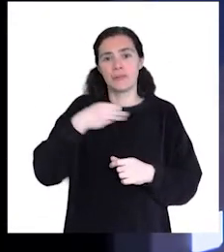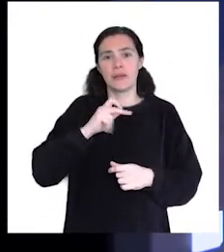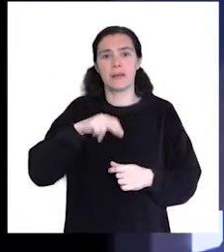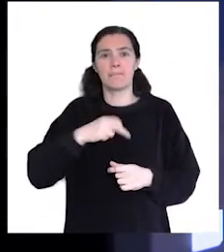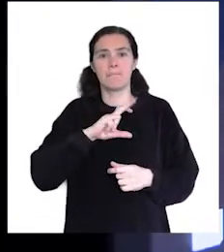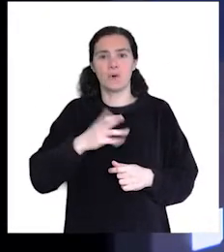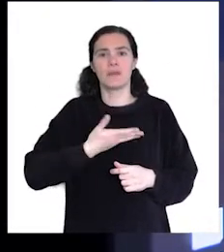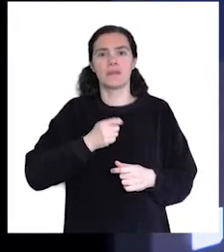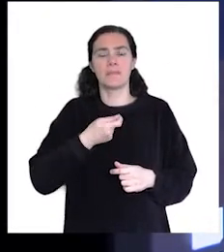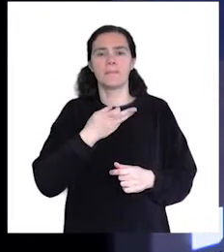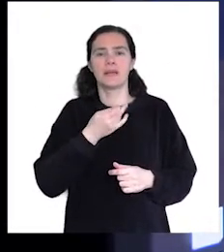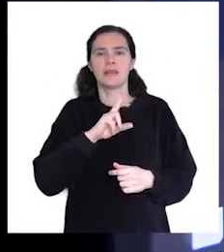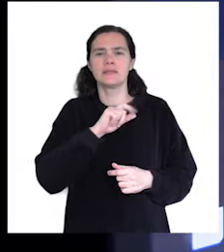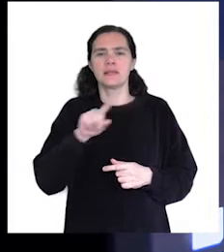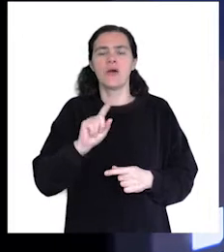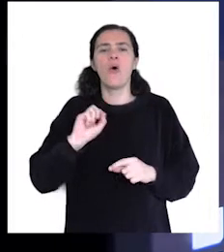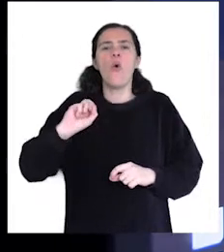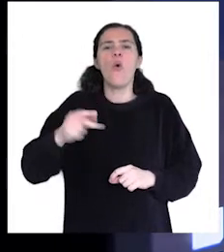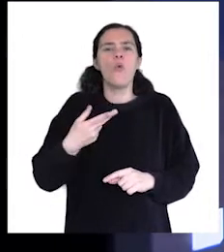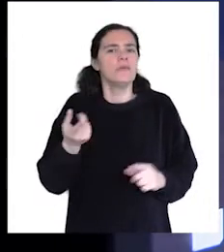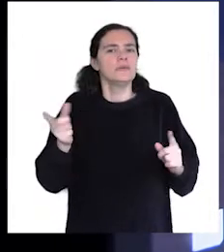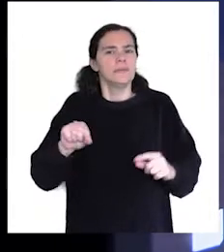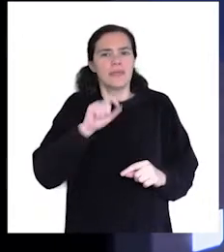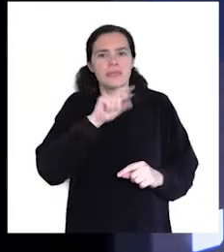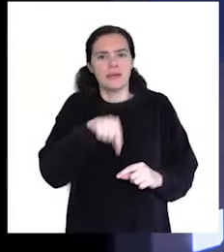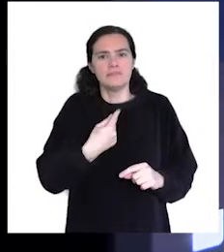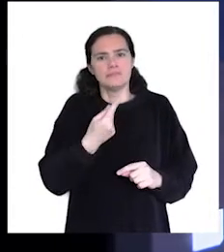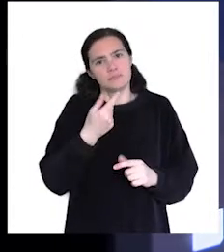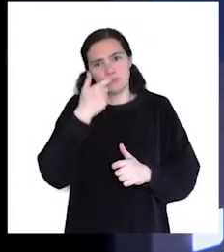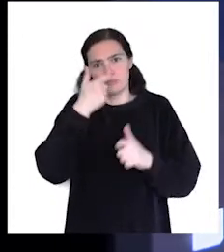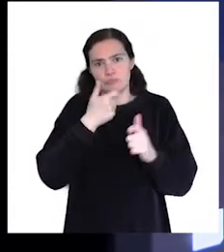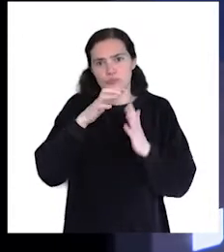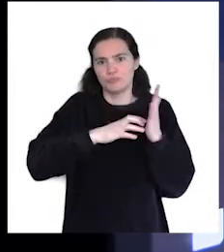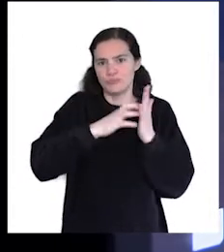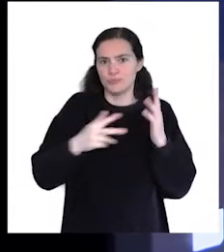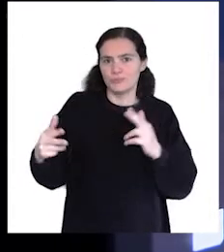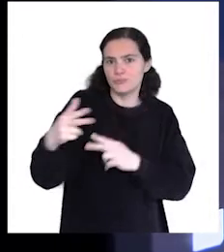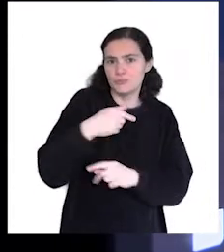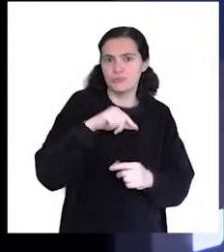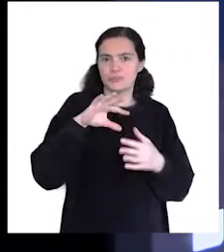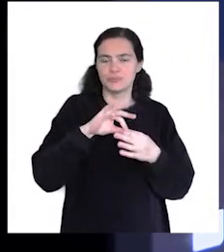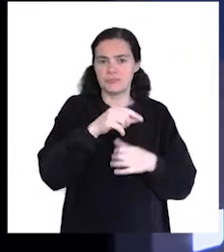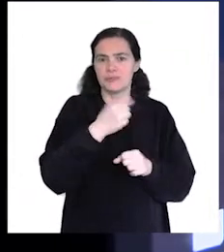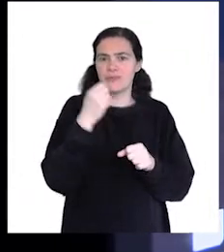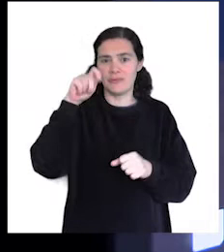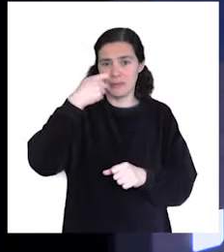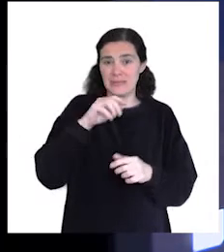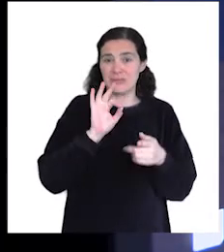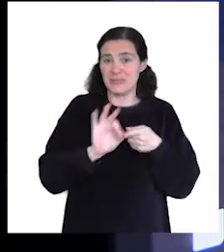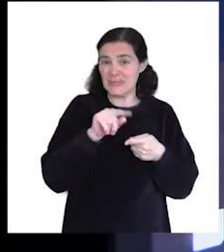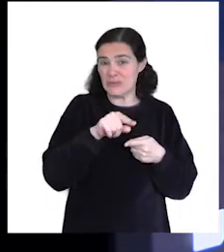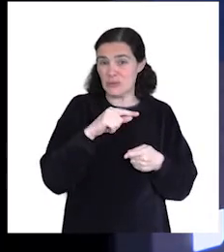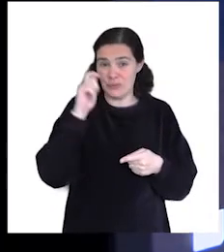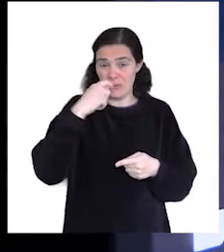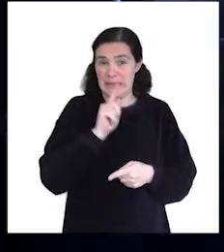de Perdição, ou ainda àquilo que foi sendo a recepção crítica da obra de Manuel de Oliveira, e neste caso específico do Amor de